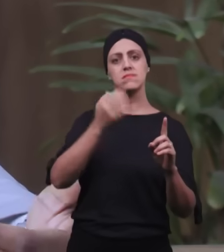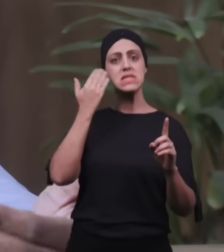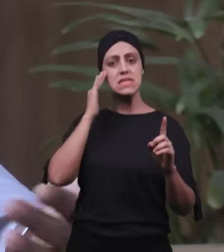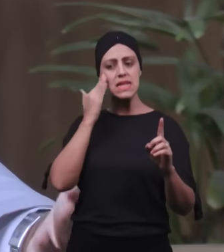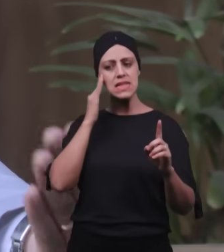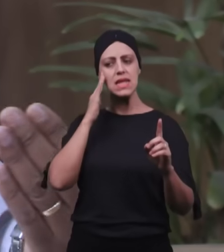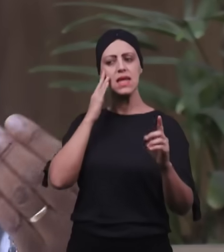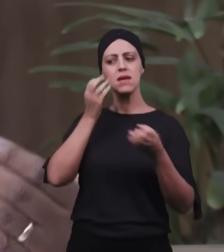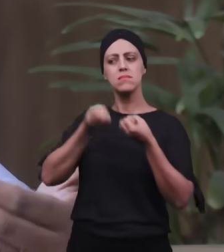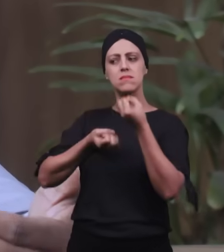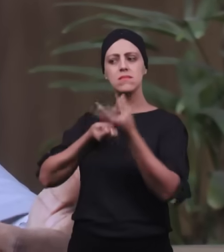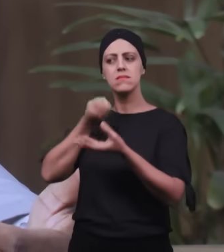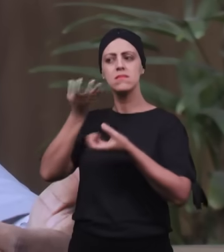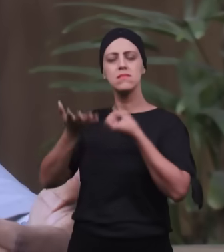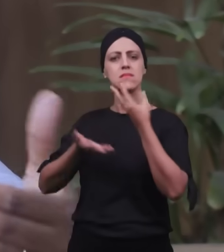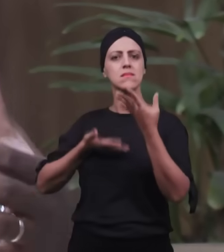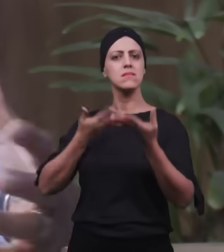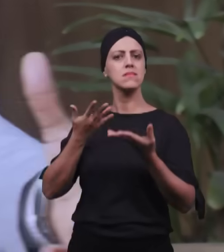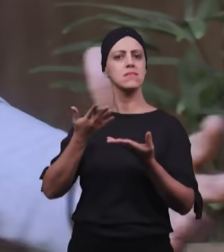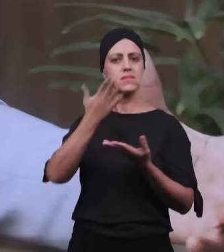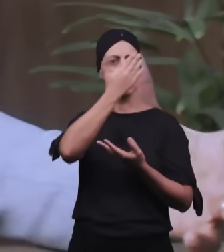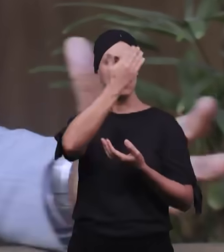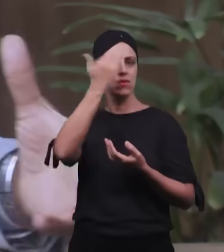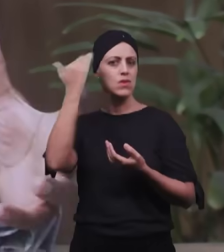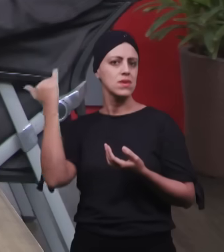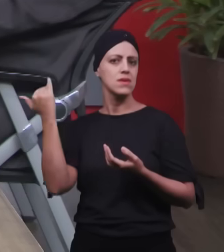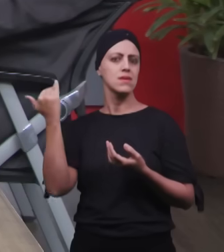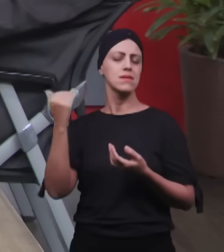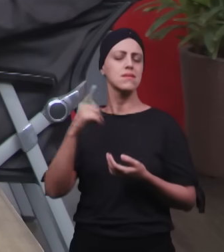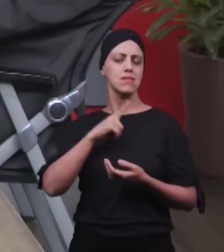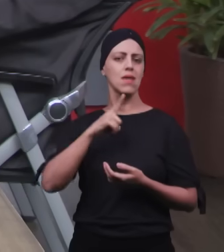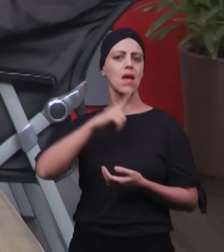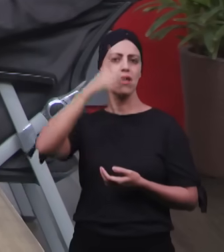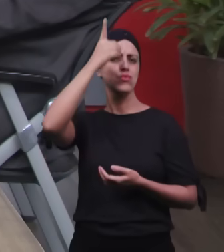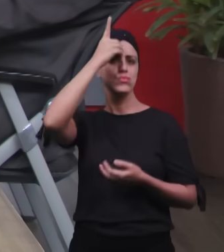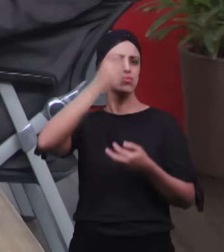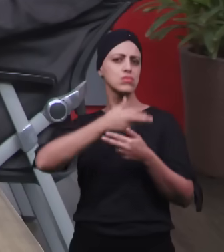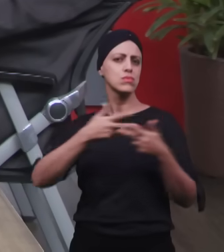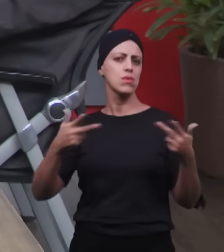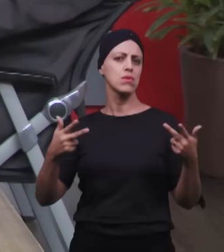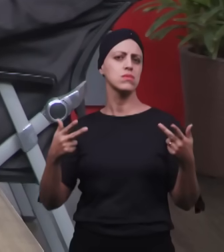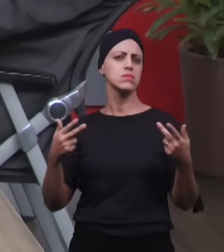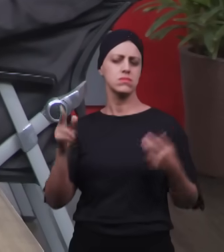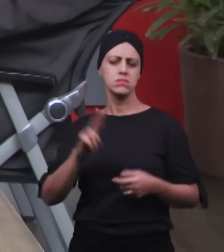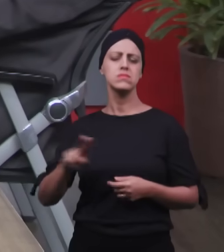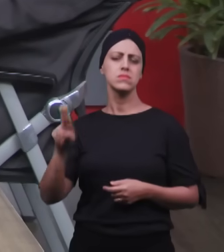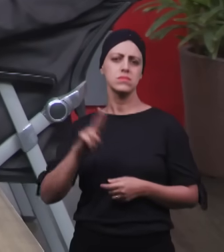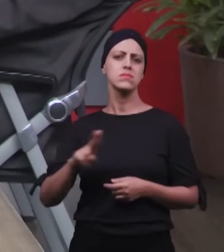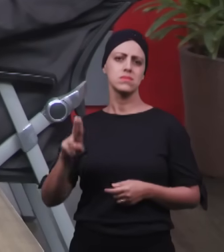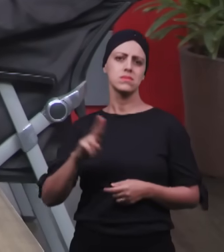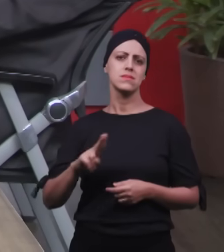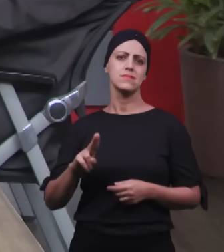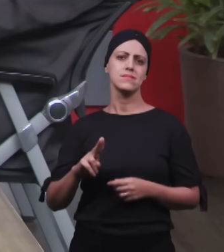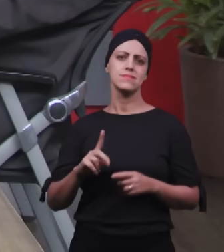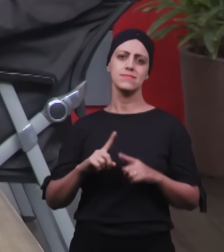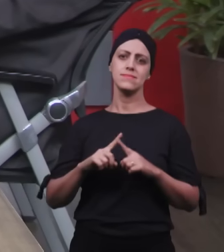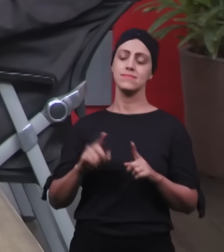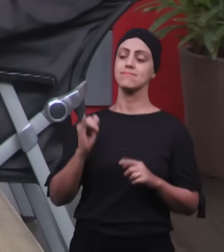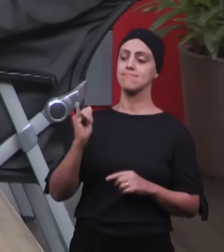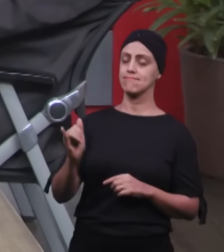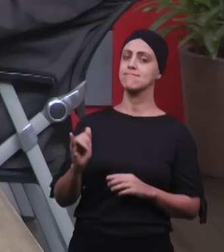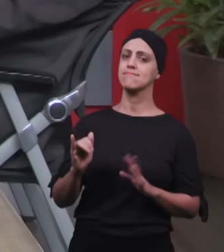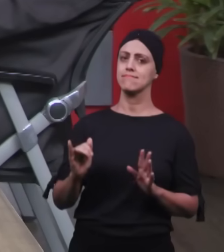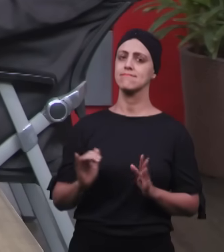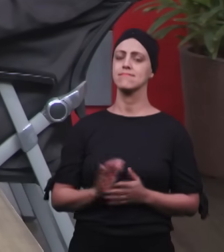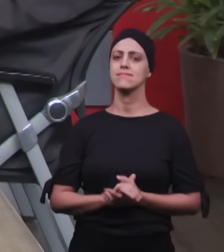discernimento sabedoria né os dons ali o nosso meio ali eles são exercitados são usados com a palavra de sabedoria